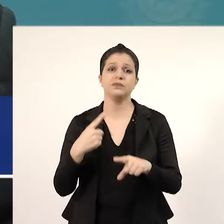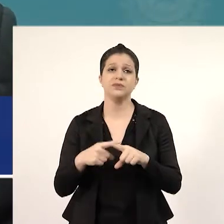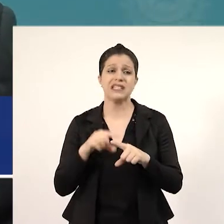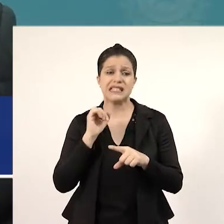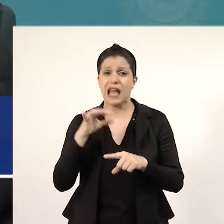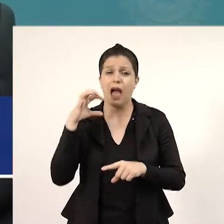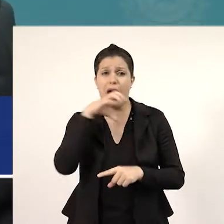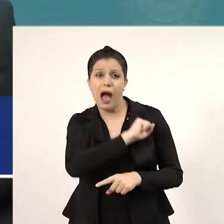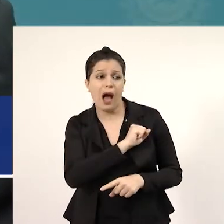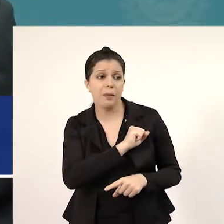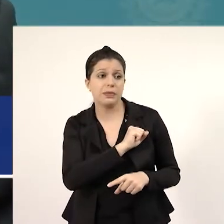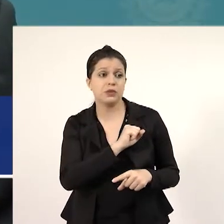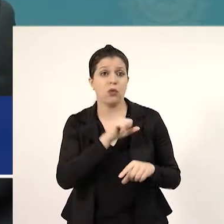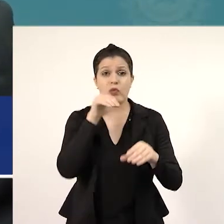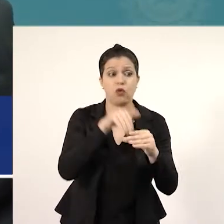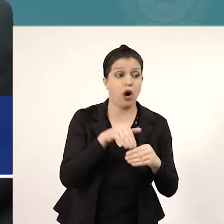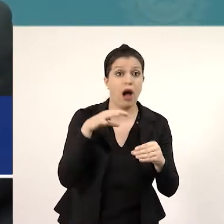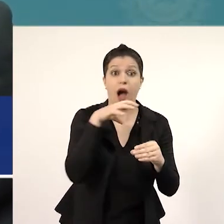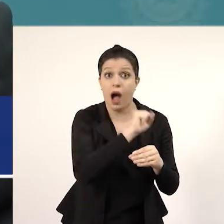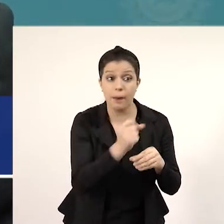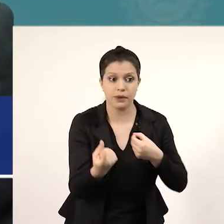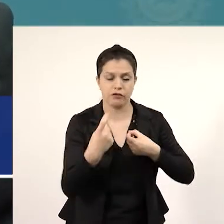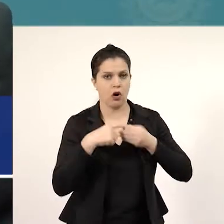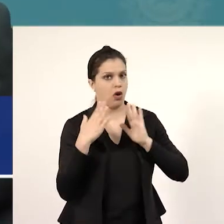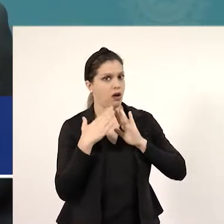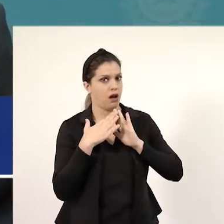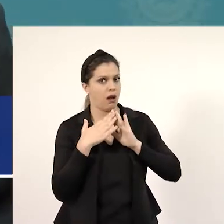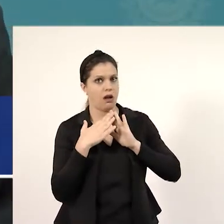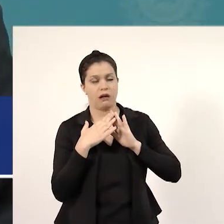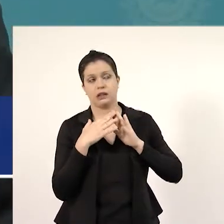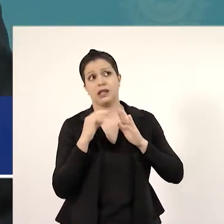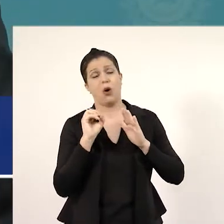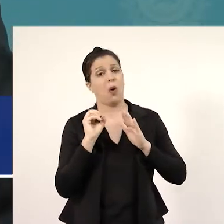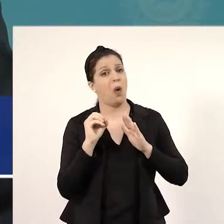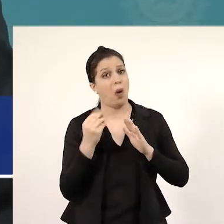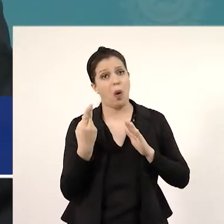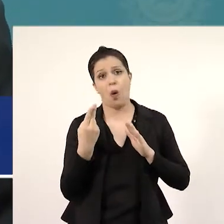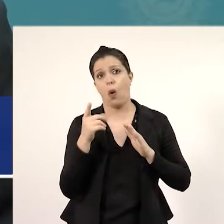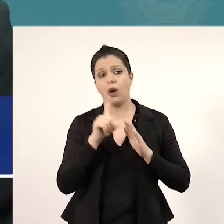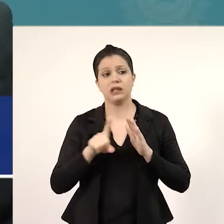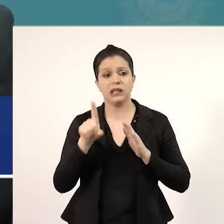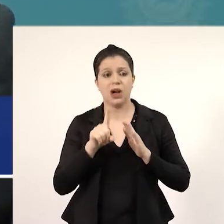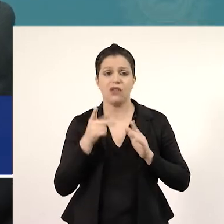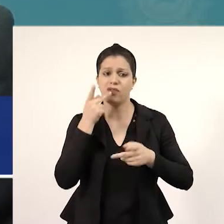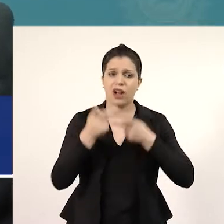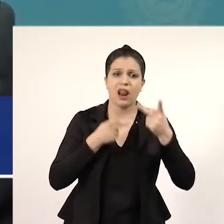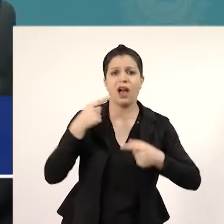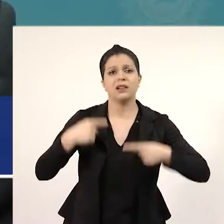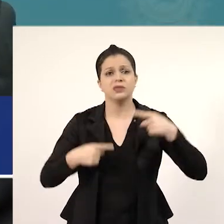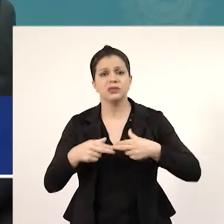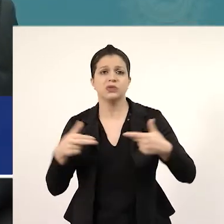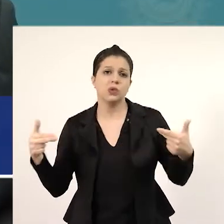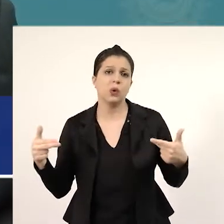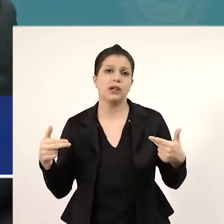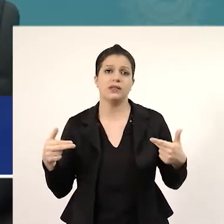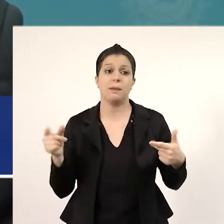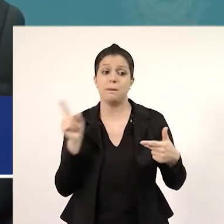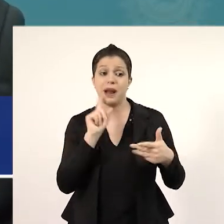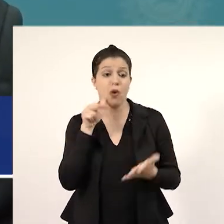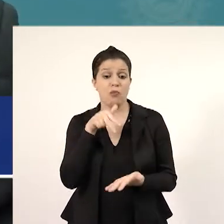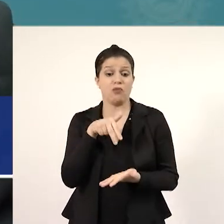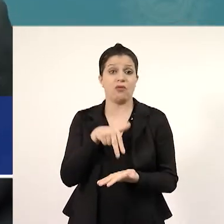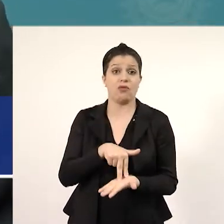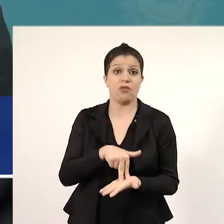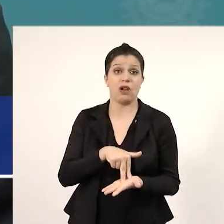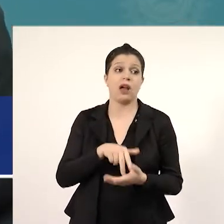para aquilo que tem acordo, que você vai lá muito rápido e faça a votação, ou que não use da palavra,